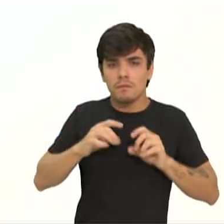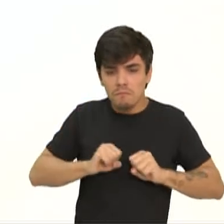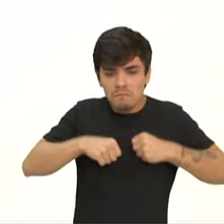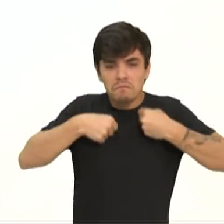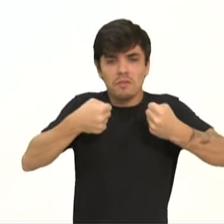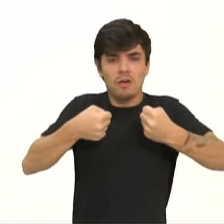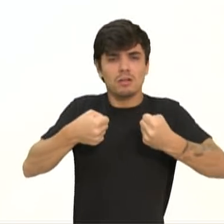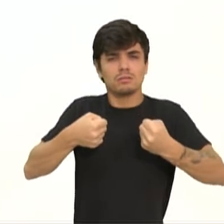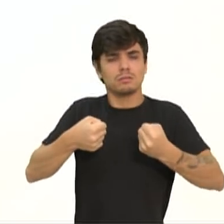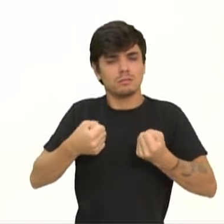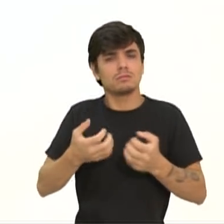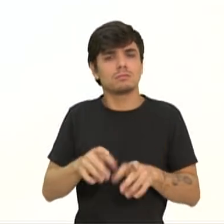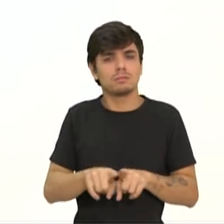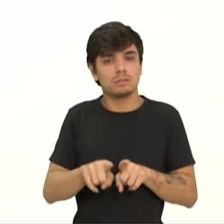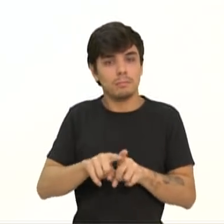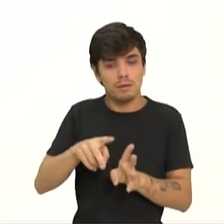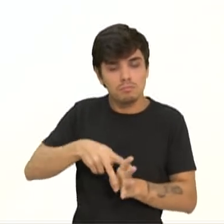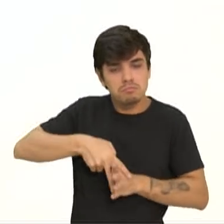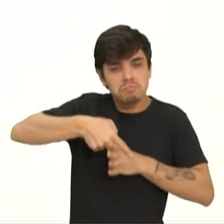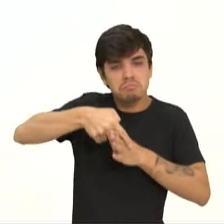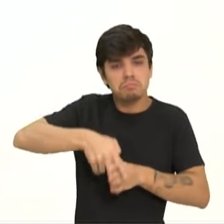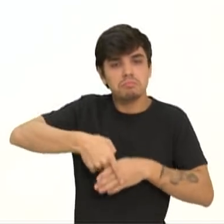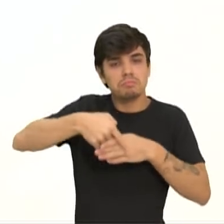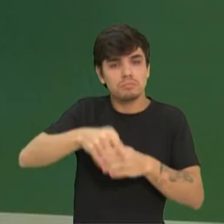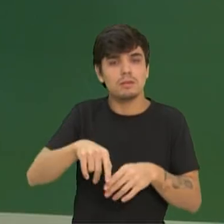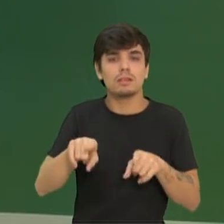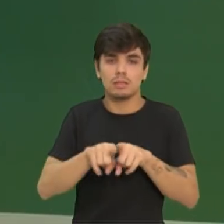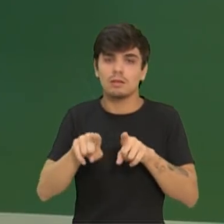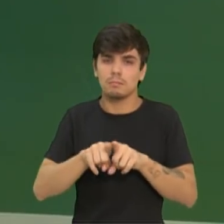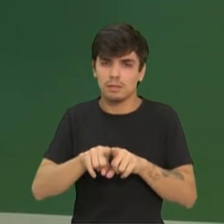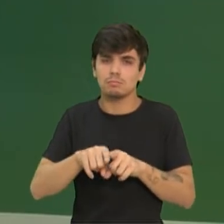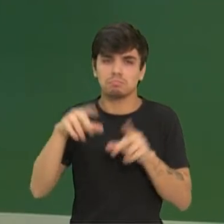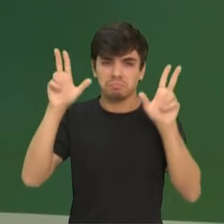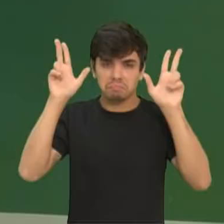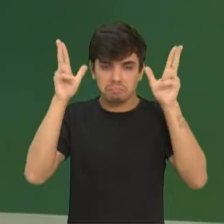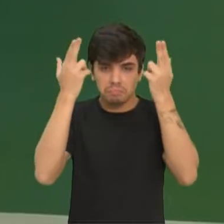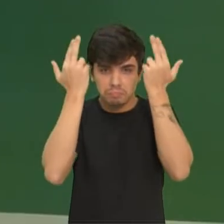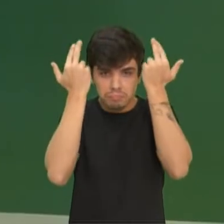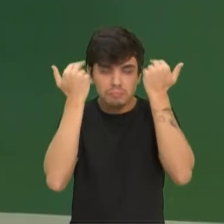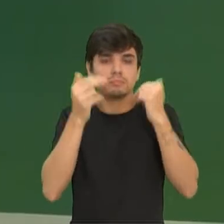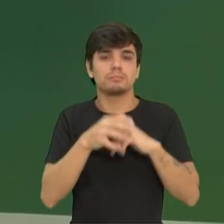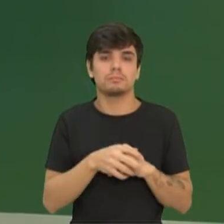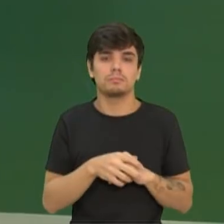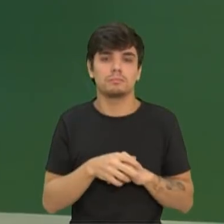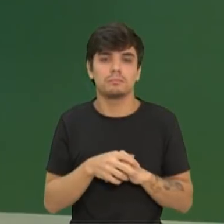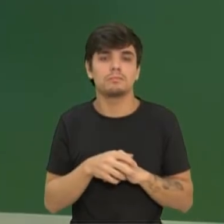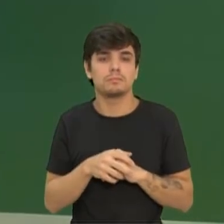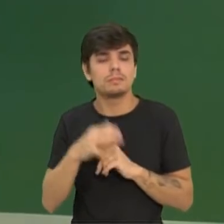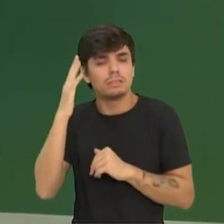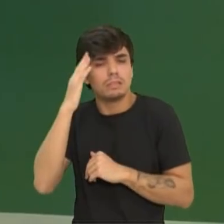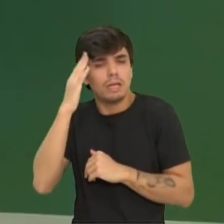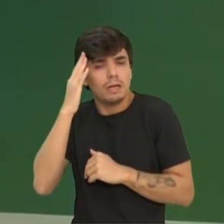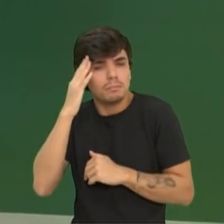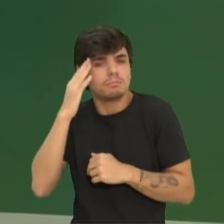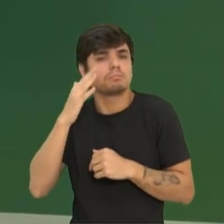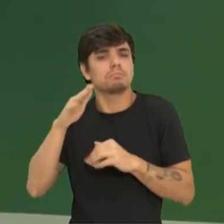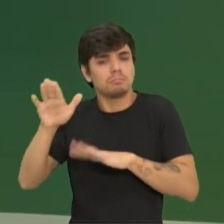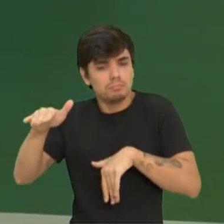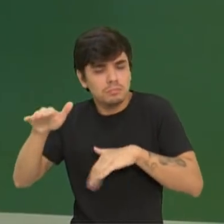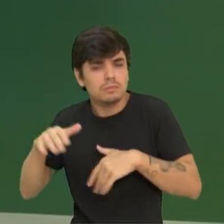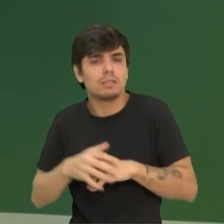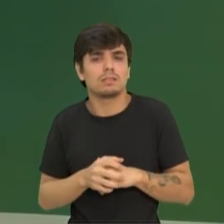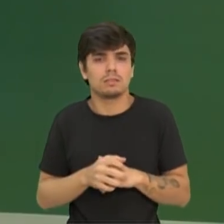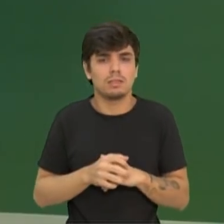valentes, eles montavam muito bem, então eles são ótimos cavaleiros, eles sabem nadar, então eles são